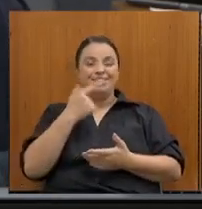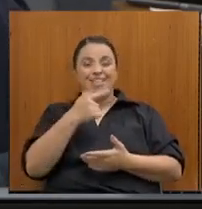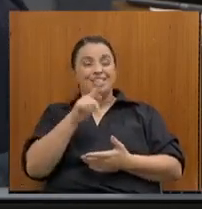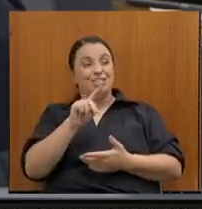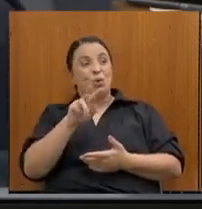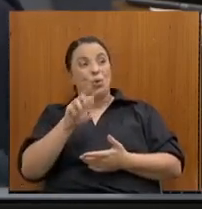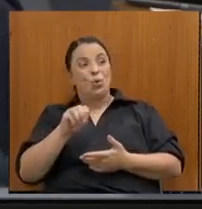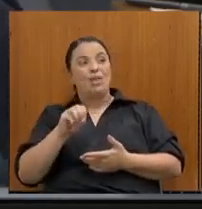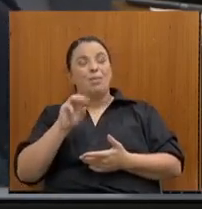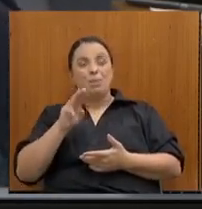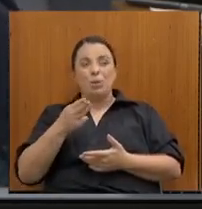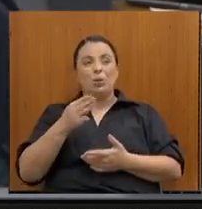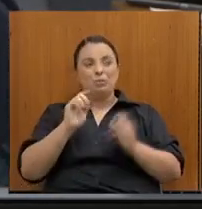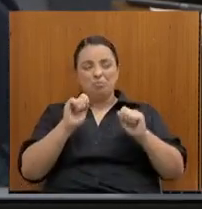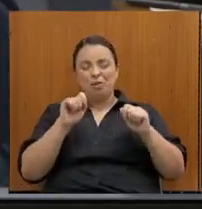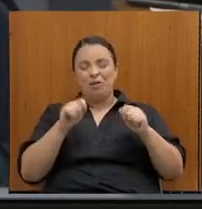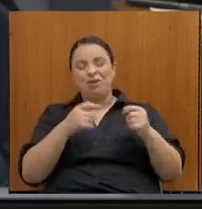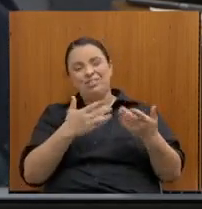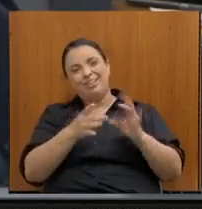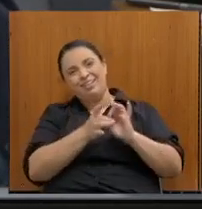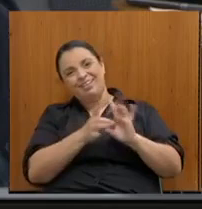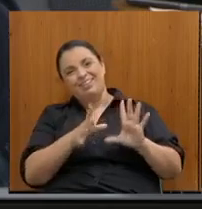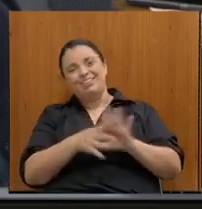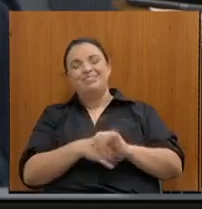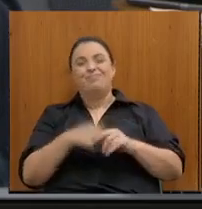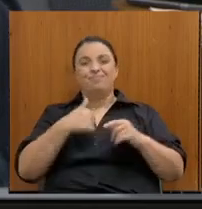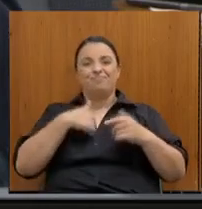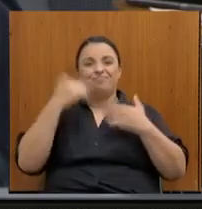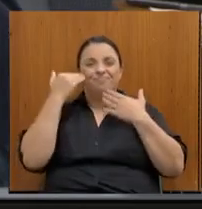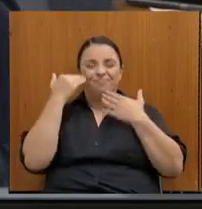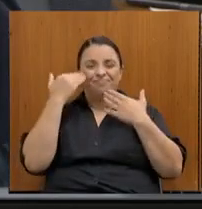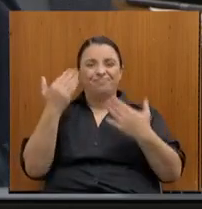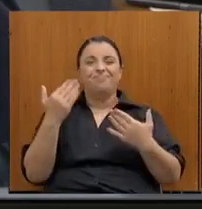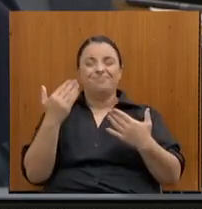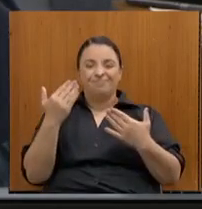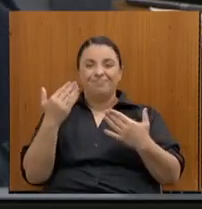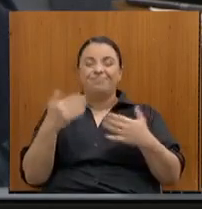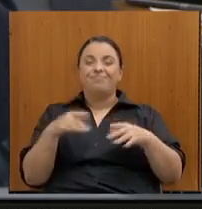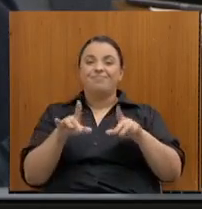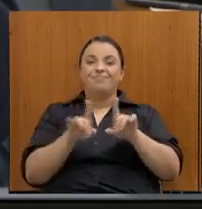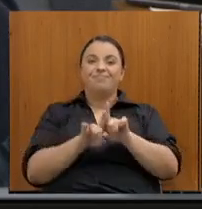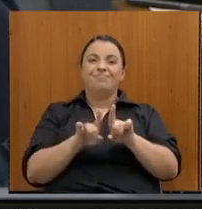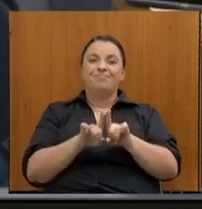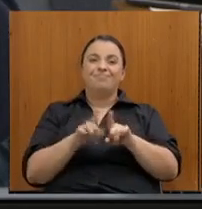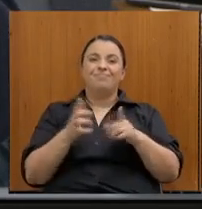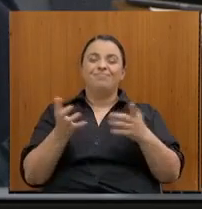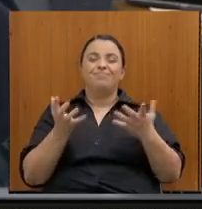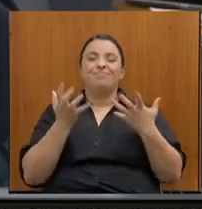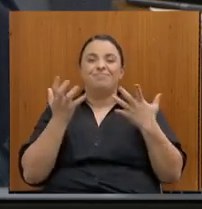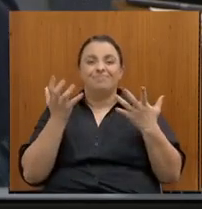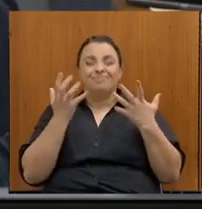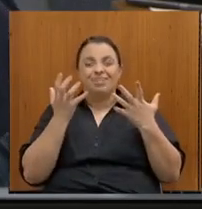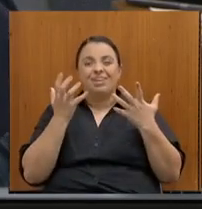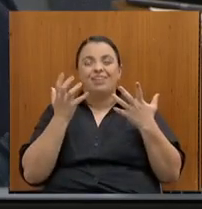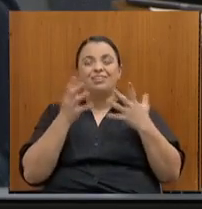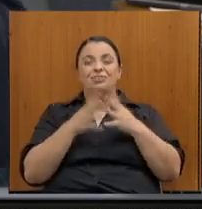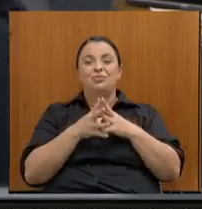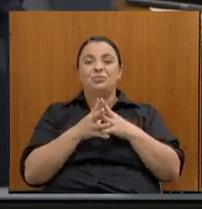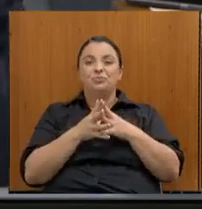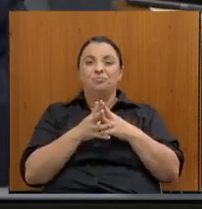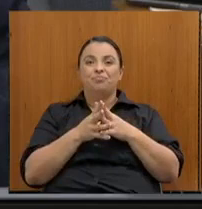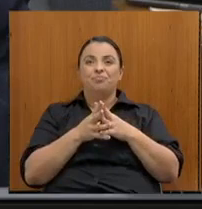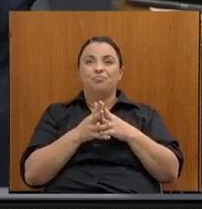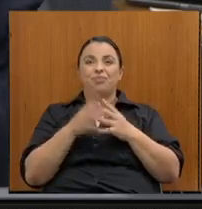e quero agradecer e também né quero ver